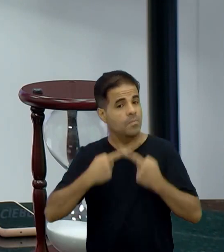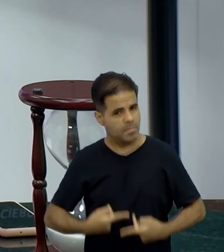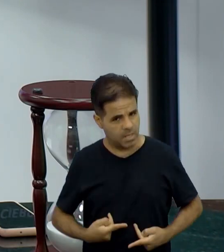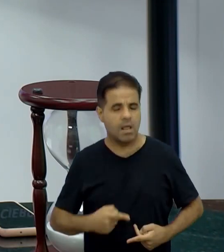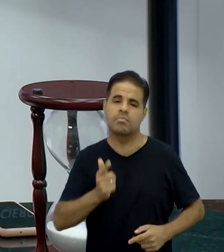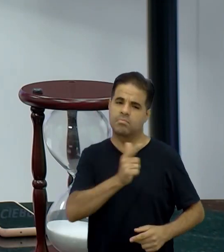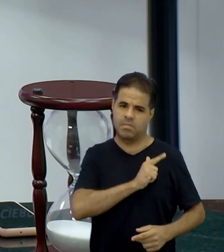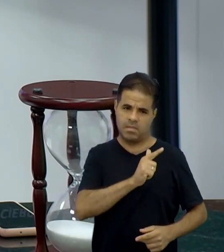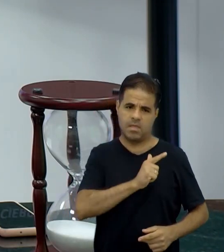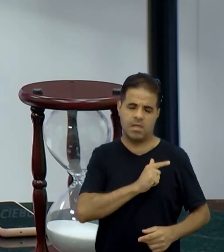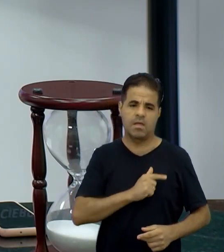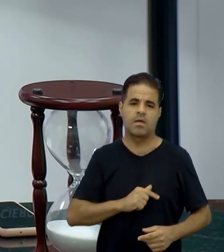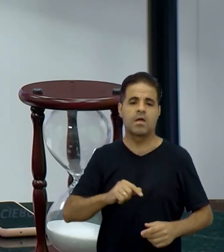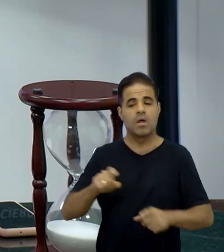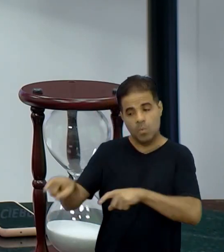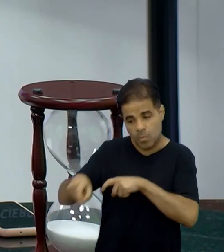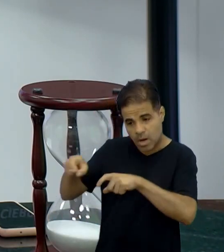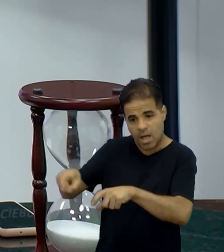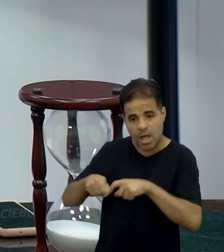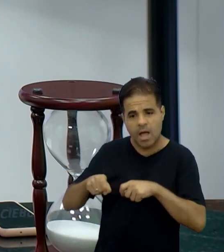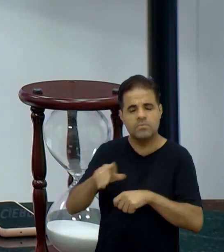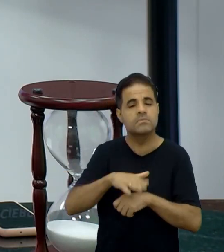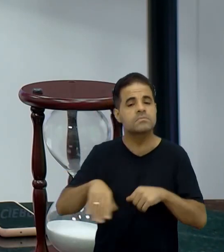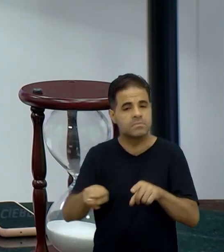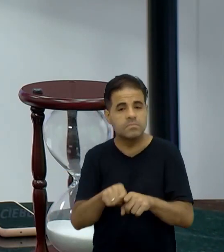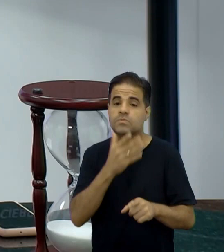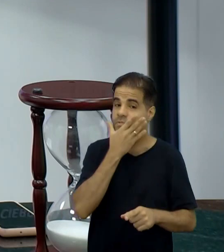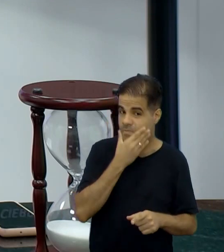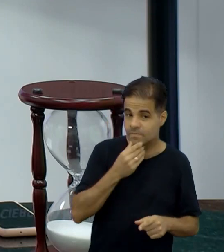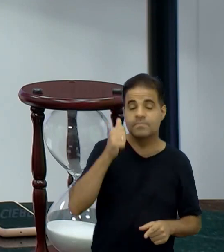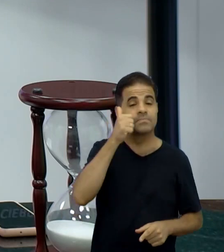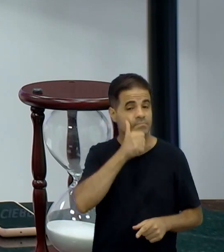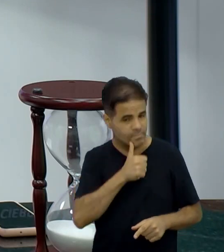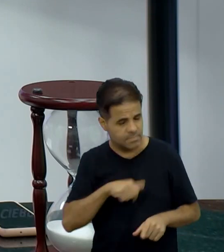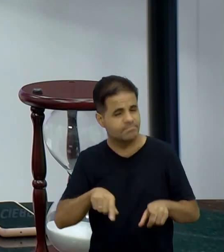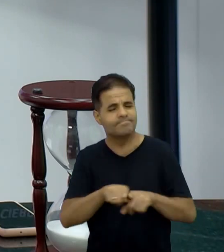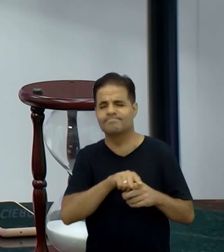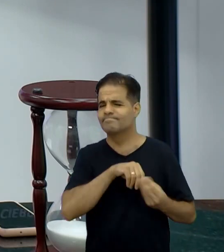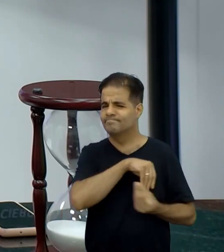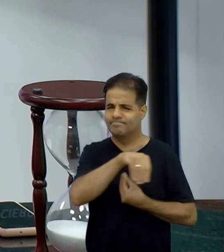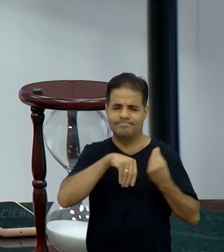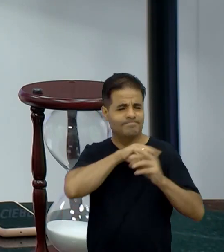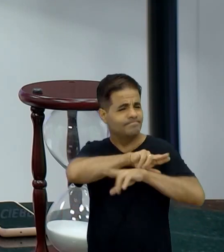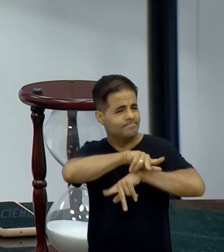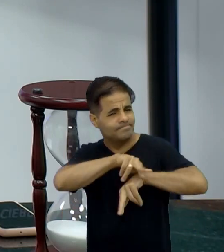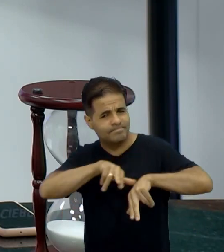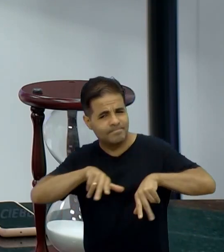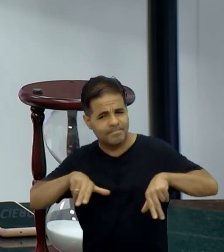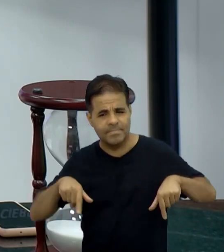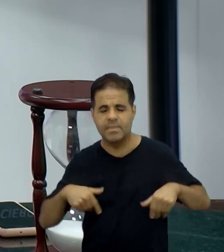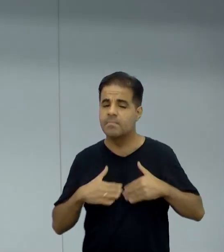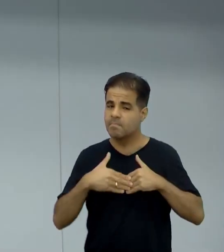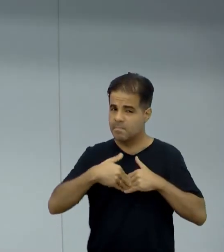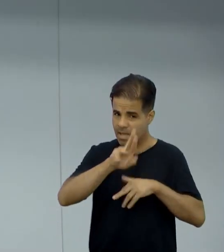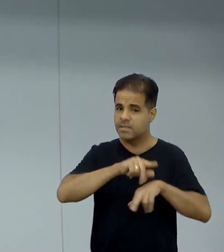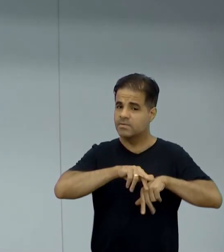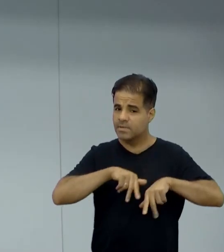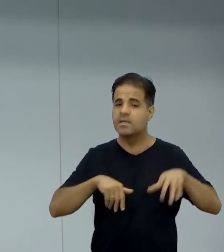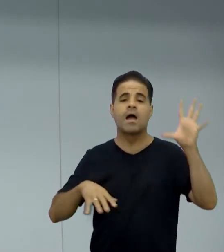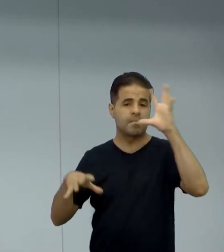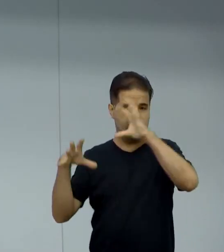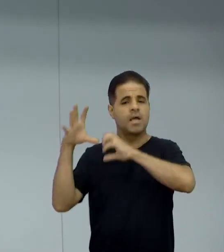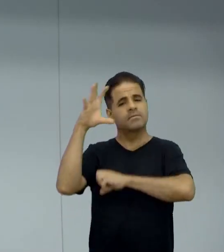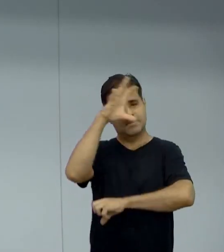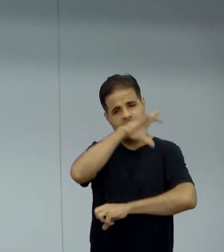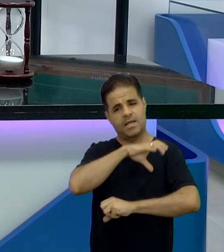Existe a criança do campo, a rural, como existem homens, mulheres, e são diversas as situações. Sim. E quanto mais diversidade, mais aprendizado,